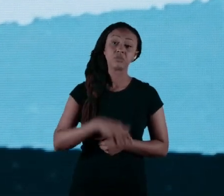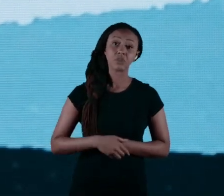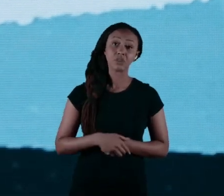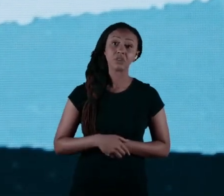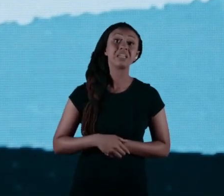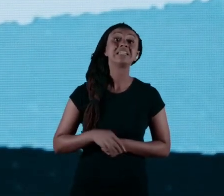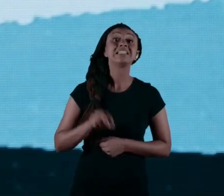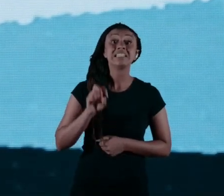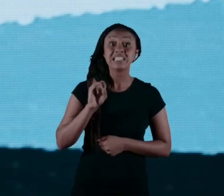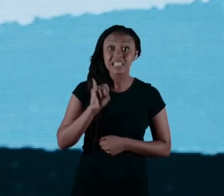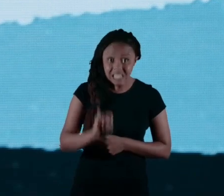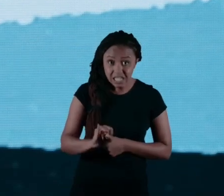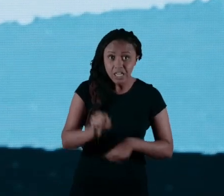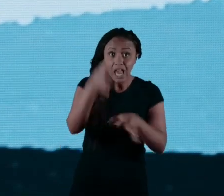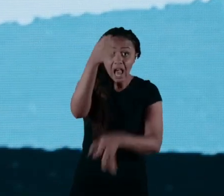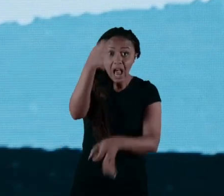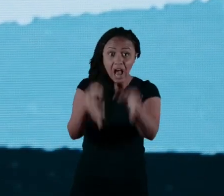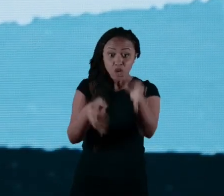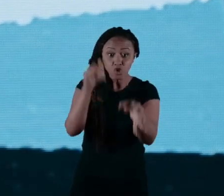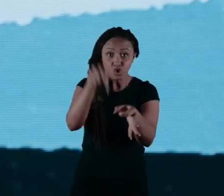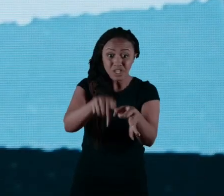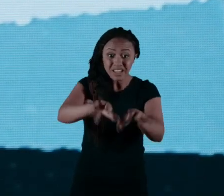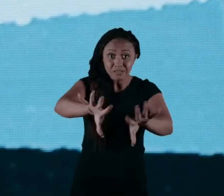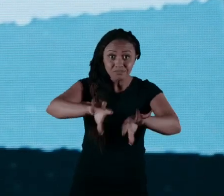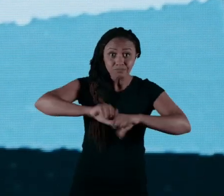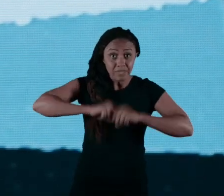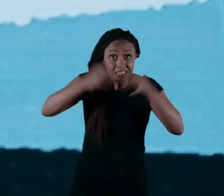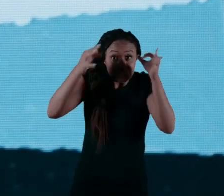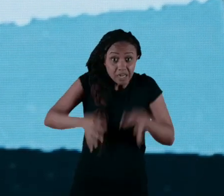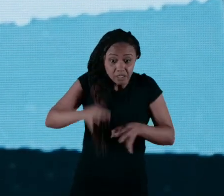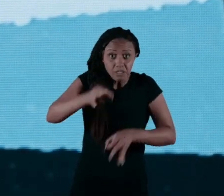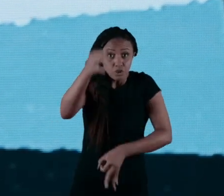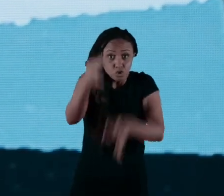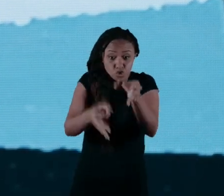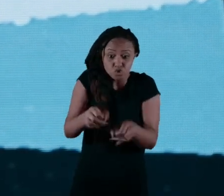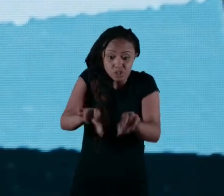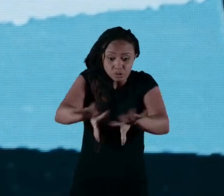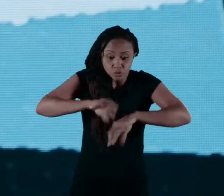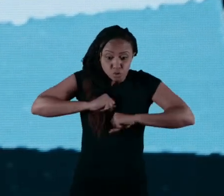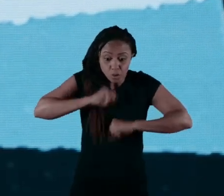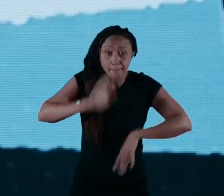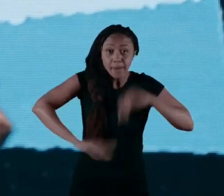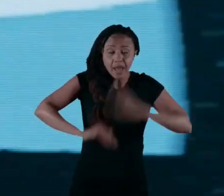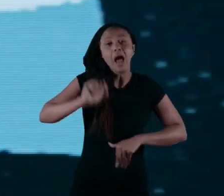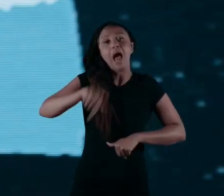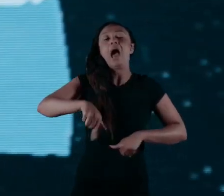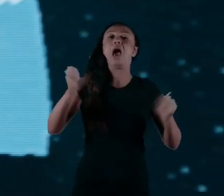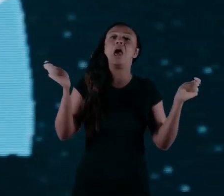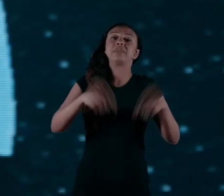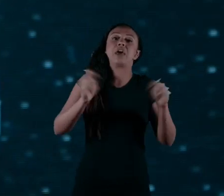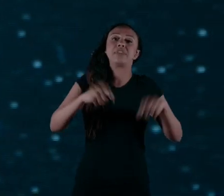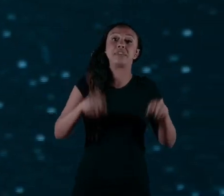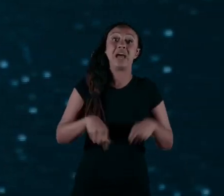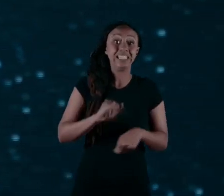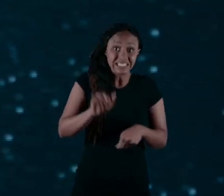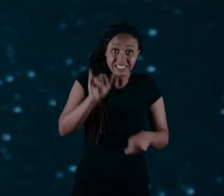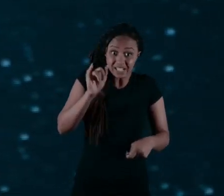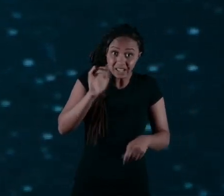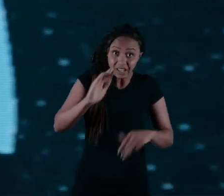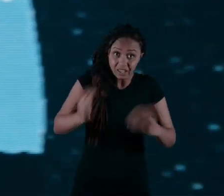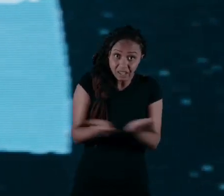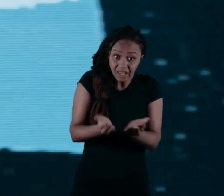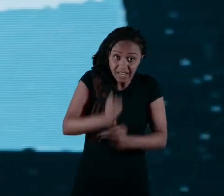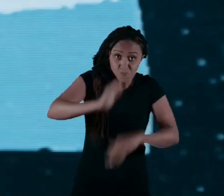perverte a justiça e ela segue a justiça. Quando a igreja faz isso, Deus levanta homens